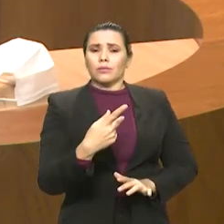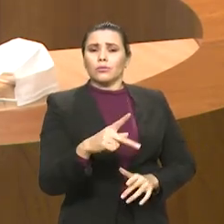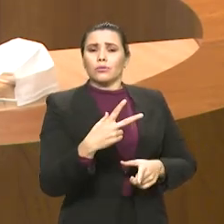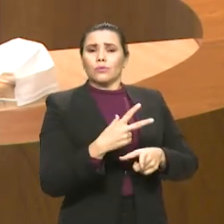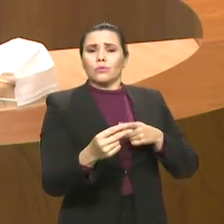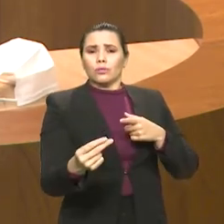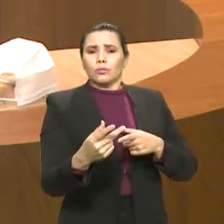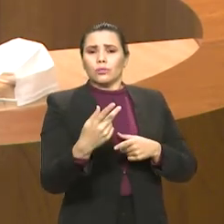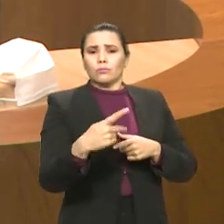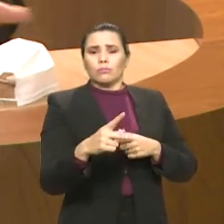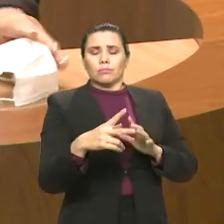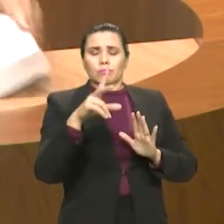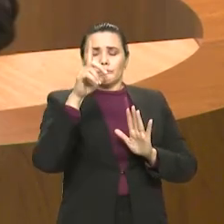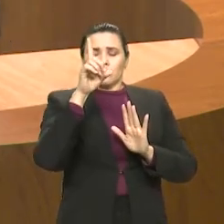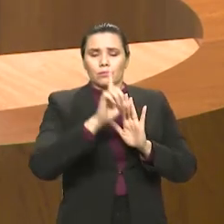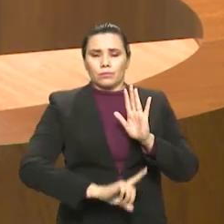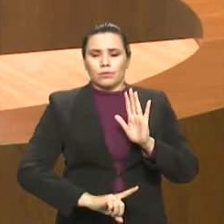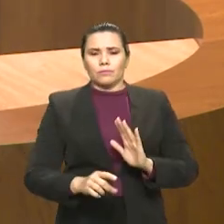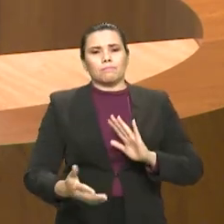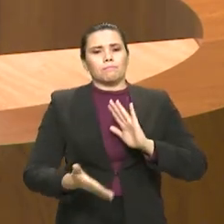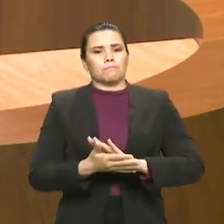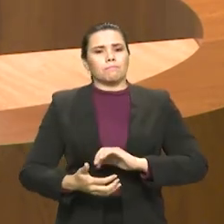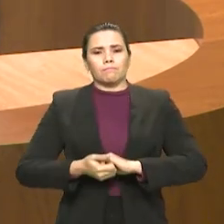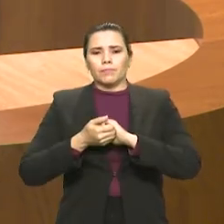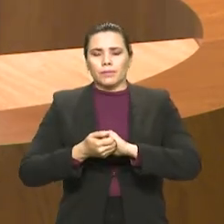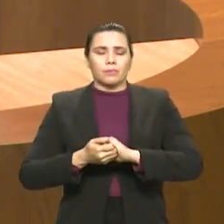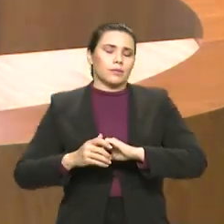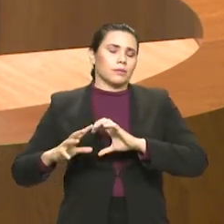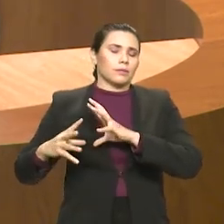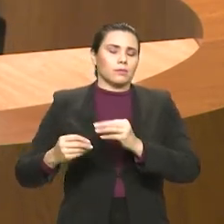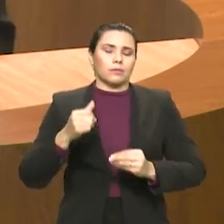a todas as mulheres do mundo inteiro, parabéns a todas nós. Muito obrigada.